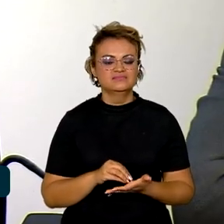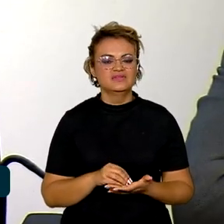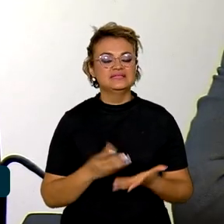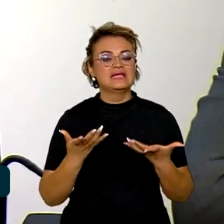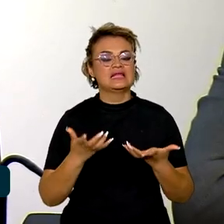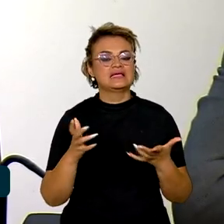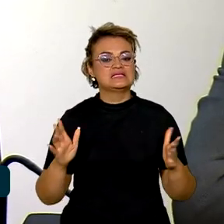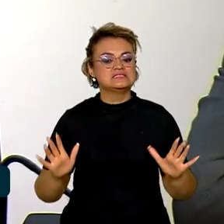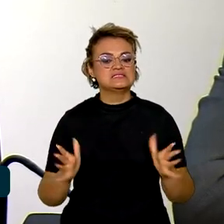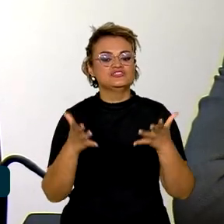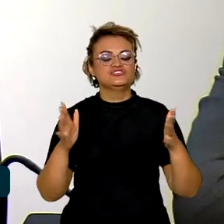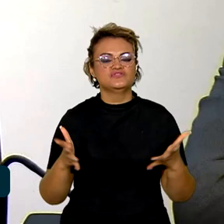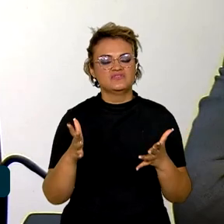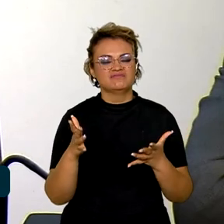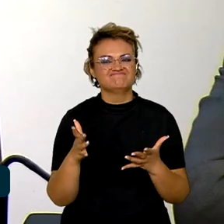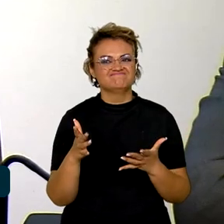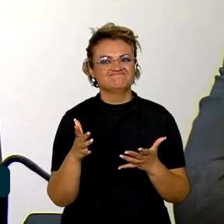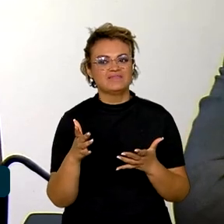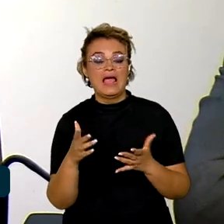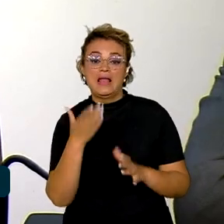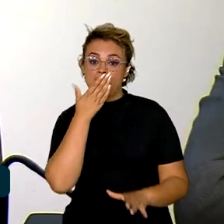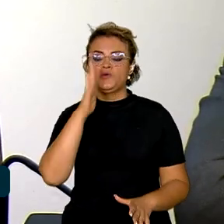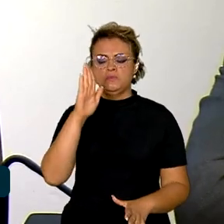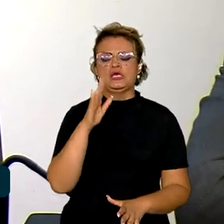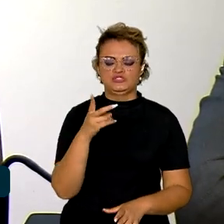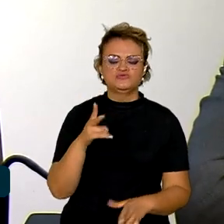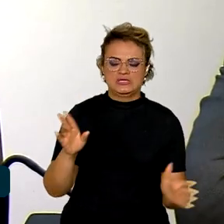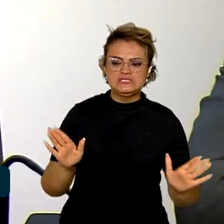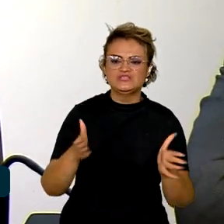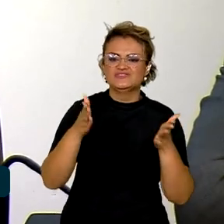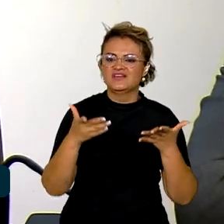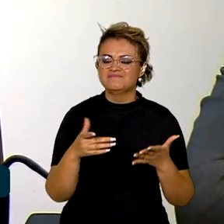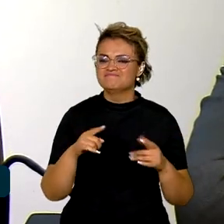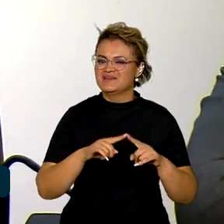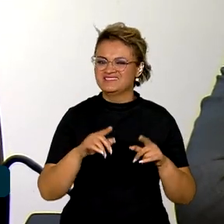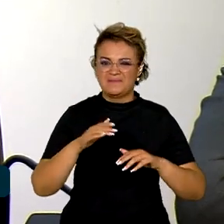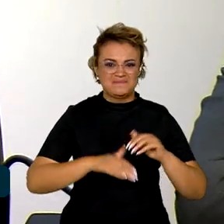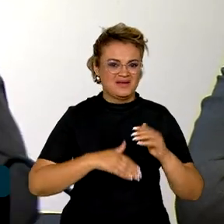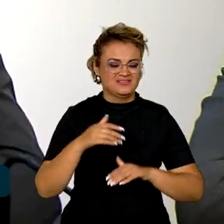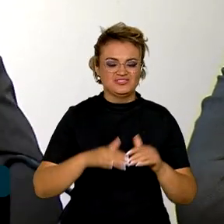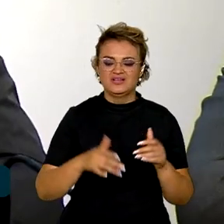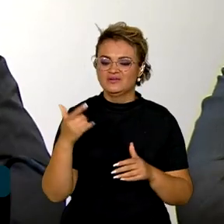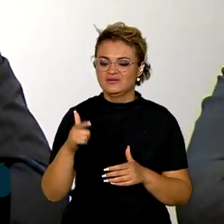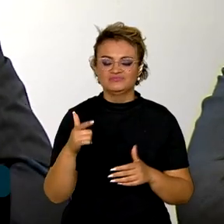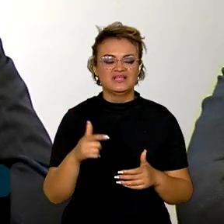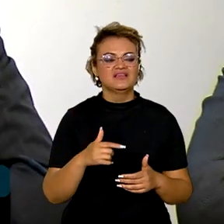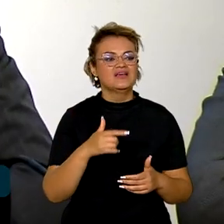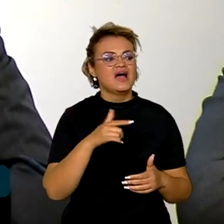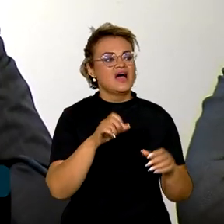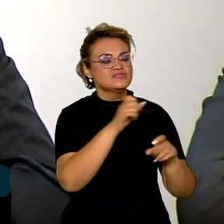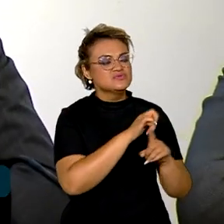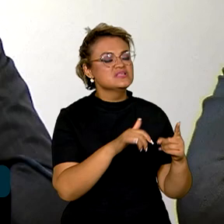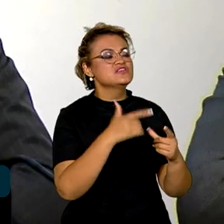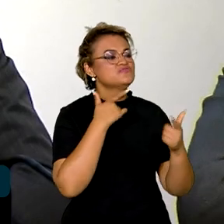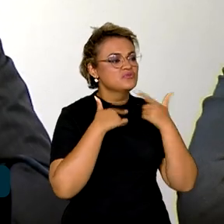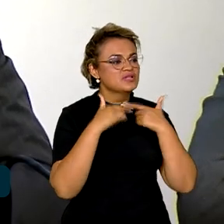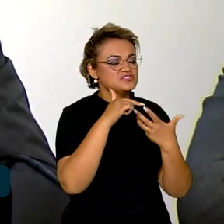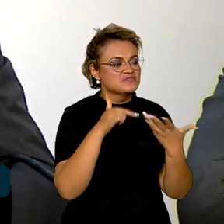promover, ainda que prometendo fazê-lo, efetivamente os anseios de